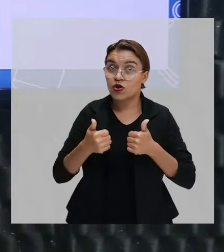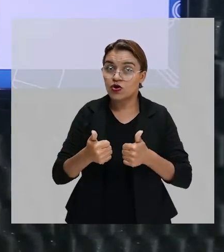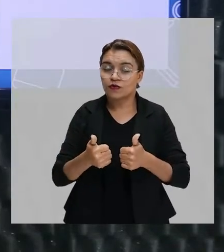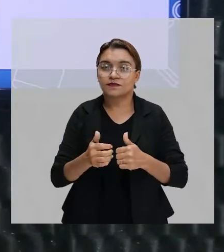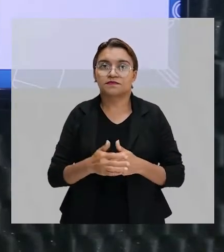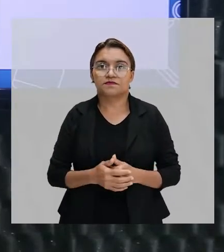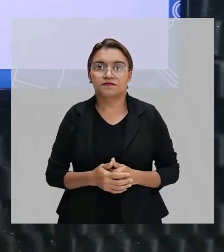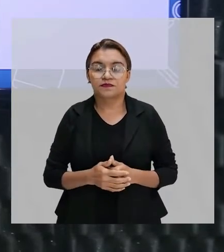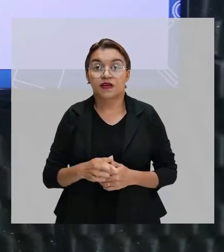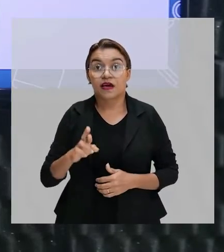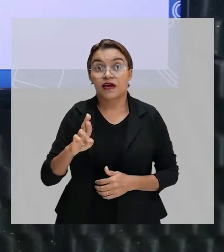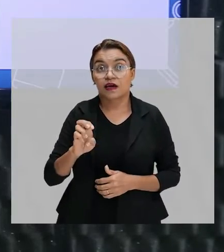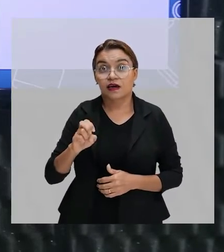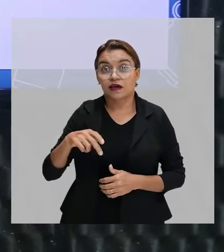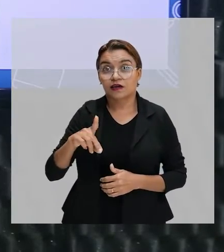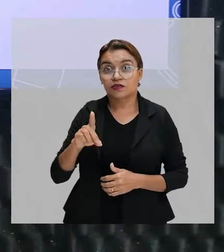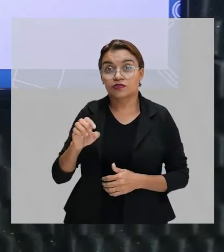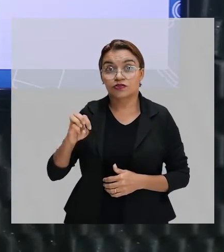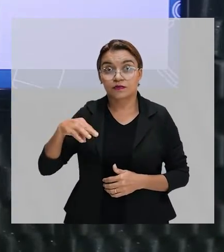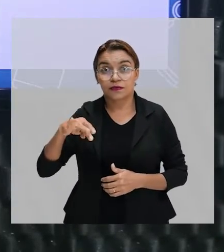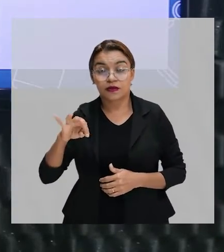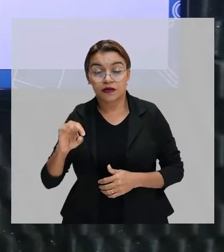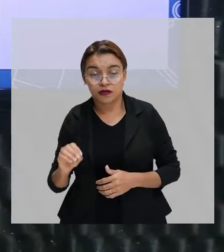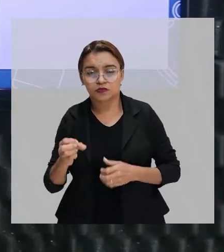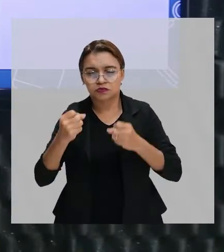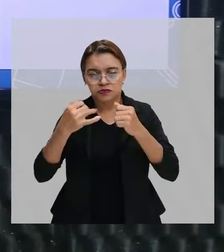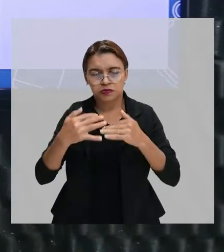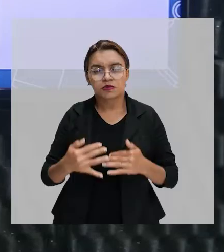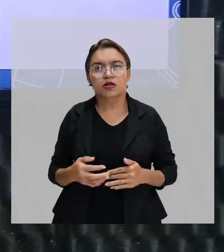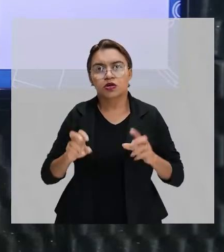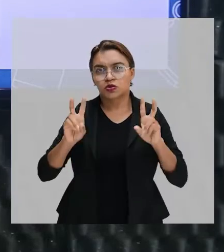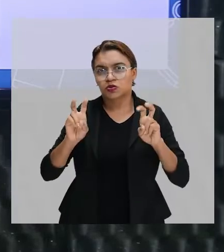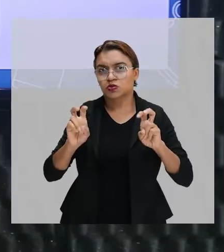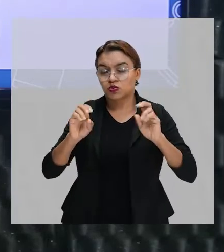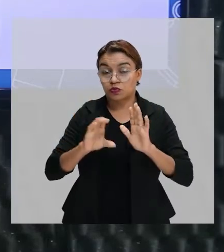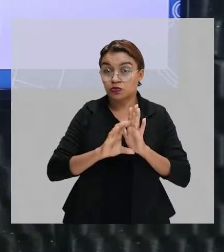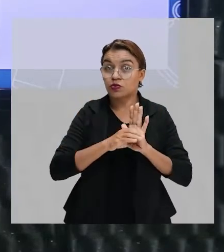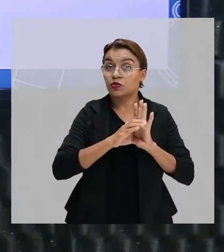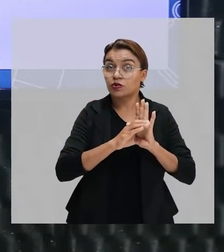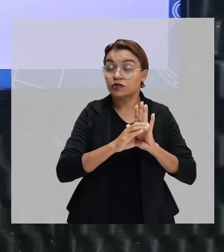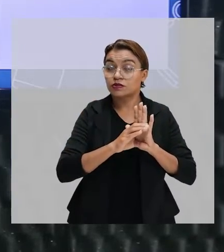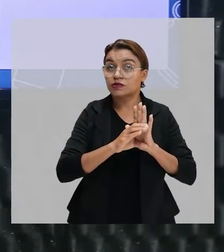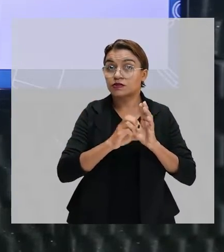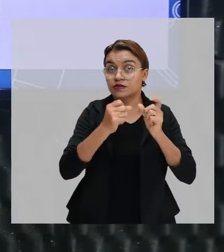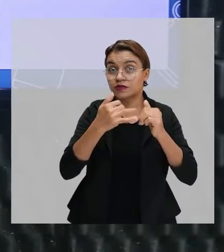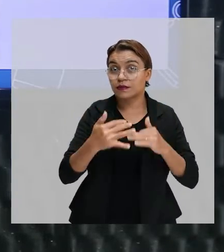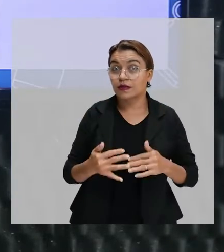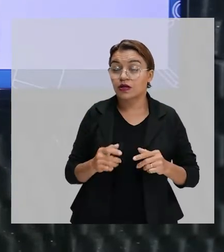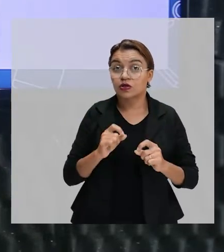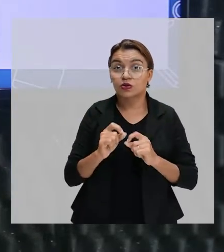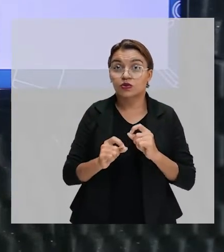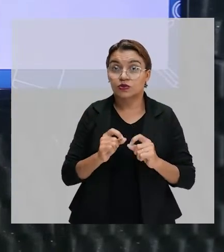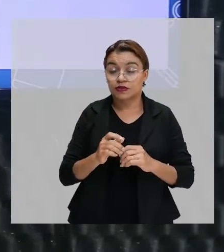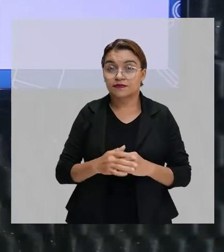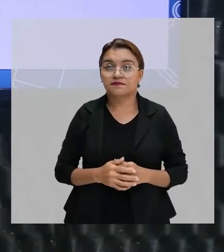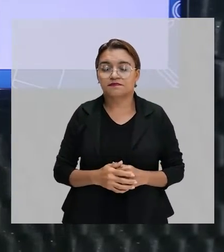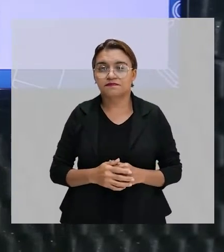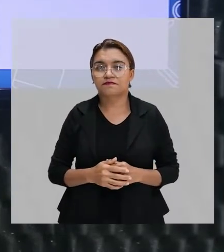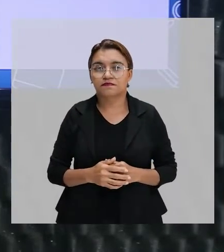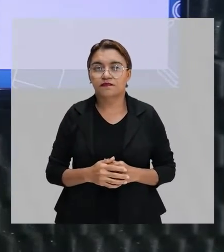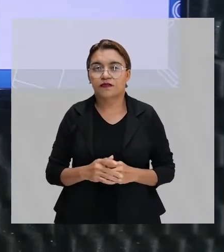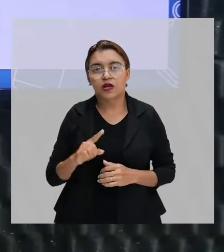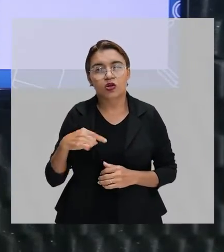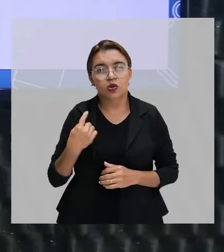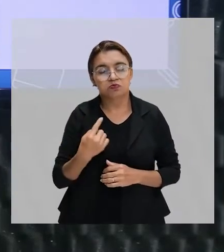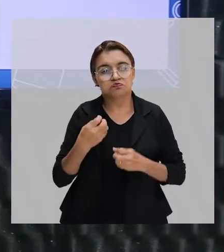esse rendimento que eu estou falando aqui em relação a esse conceito eu falo vamos vamos aqui até poder